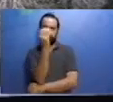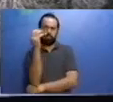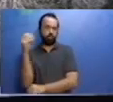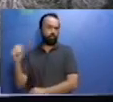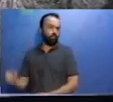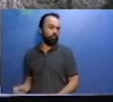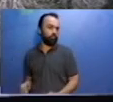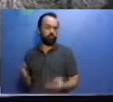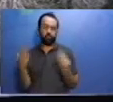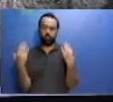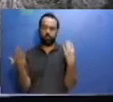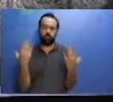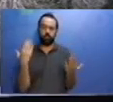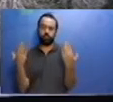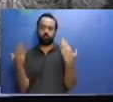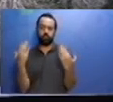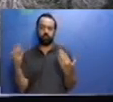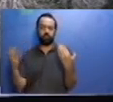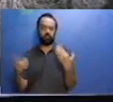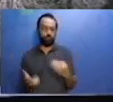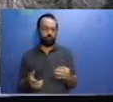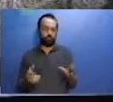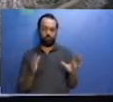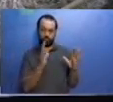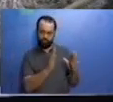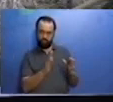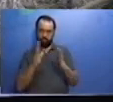comparação entre duas